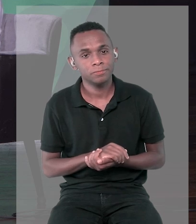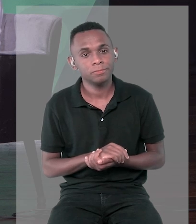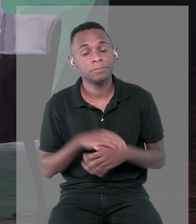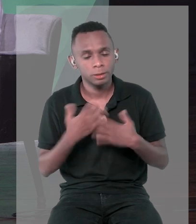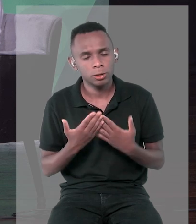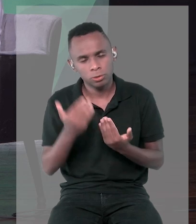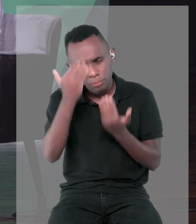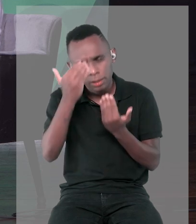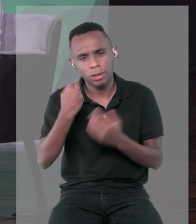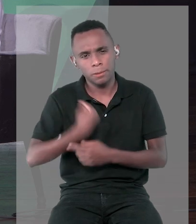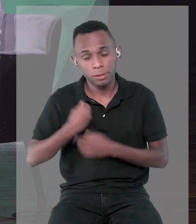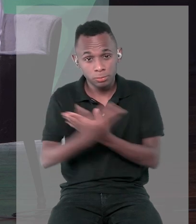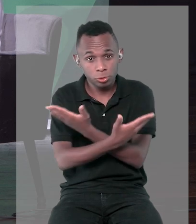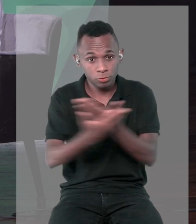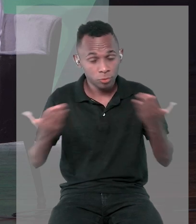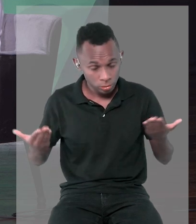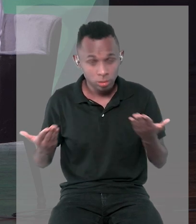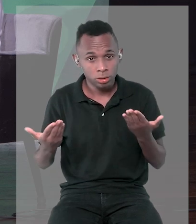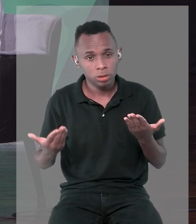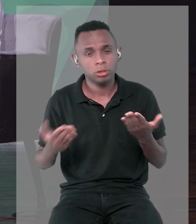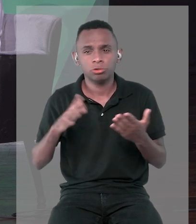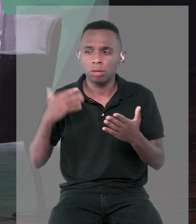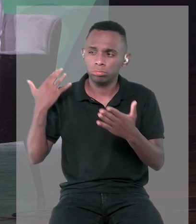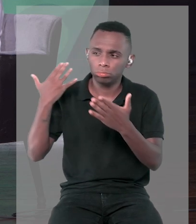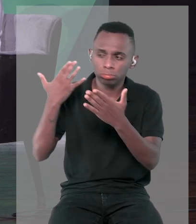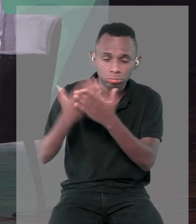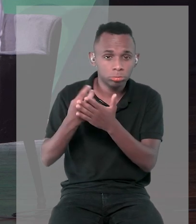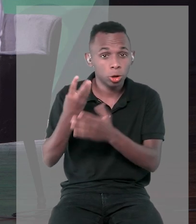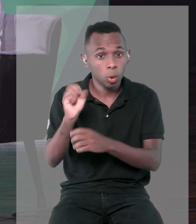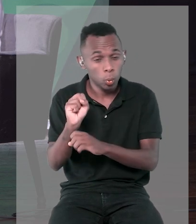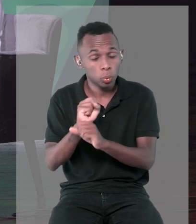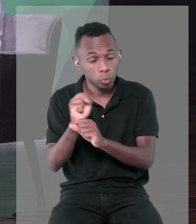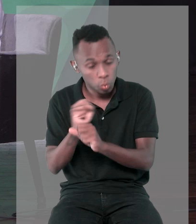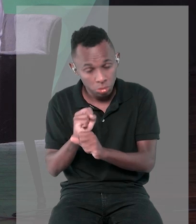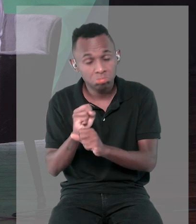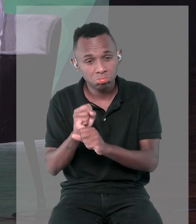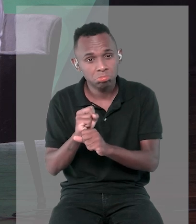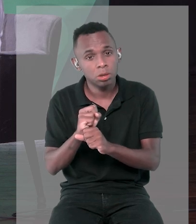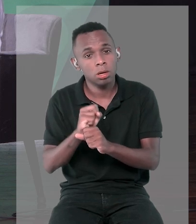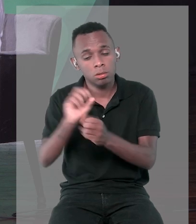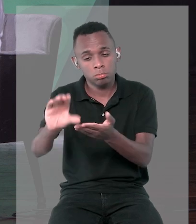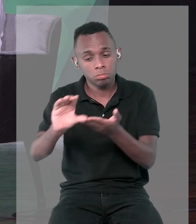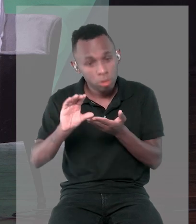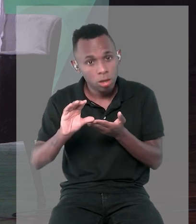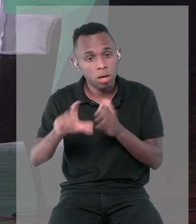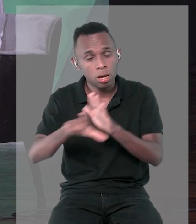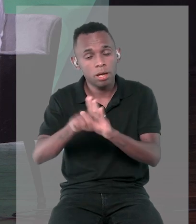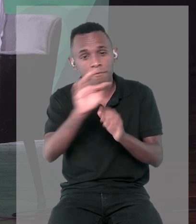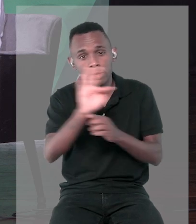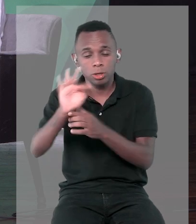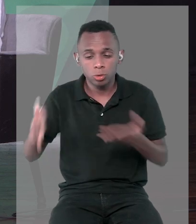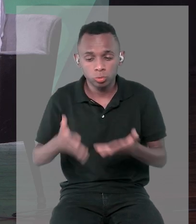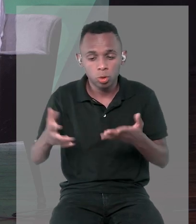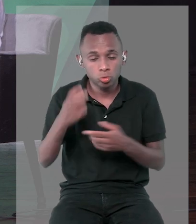Entre eles, há duas pequenas mesas de madeira com copos com água e o livro da autora. Afonso